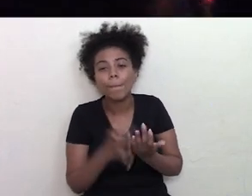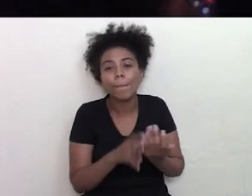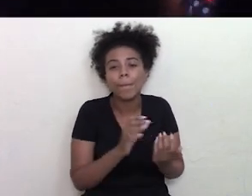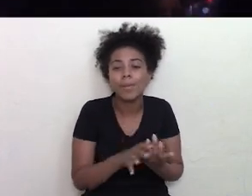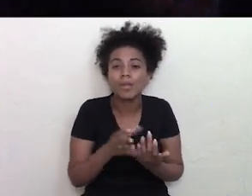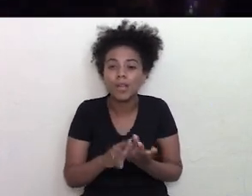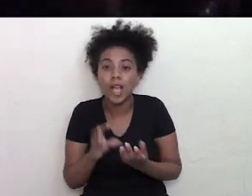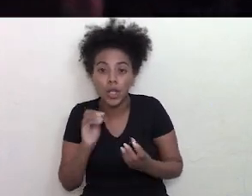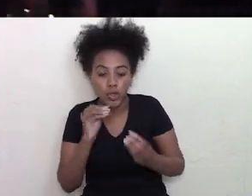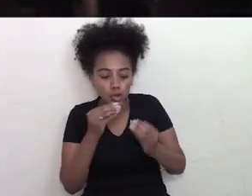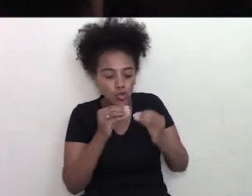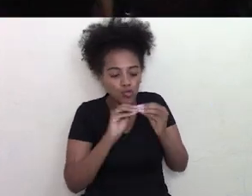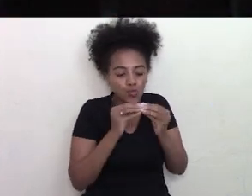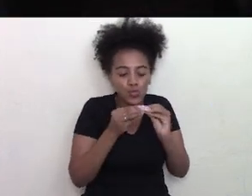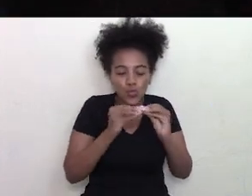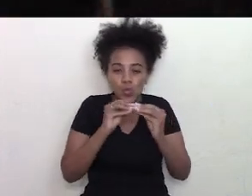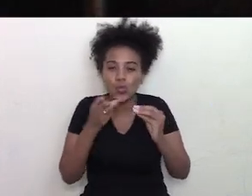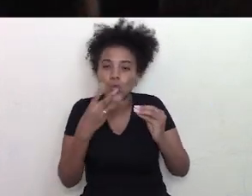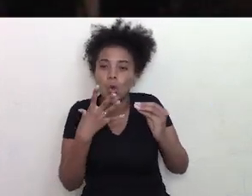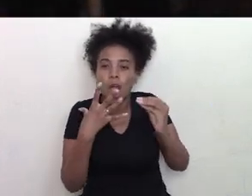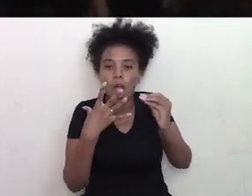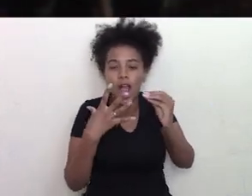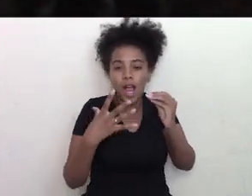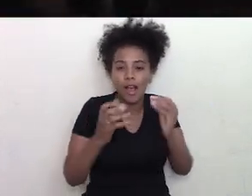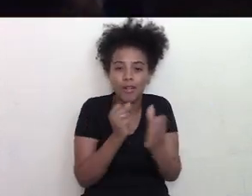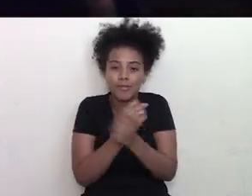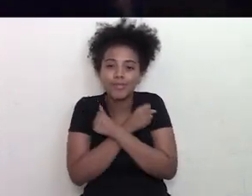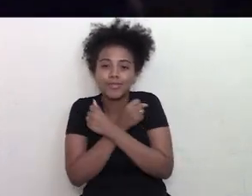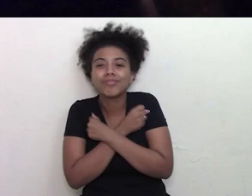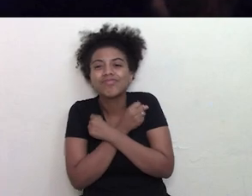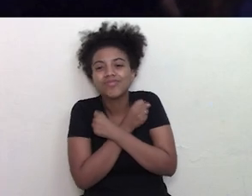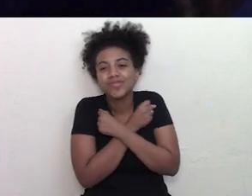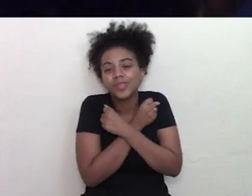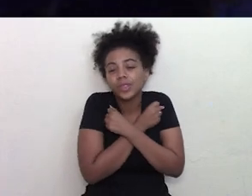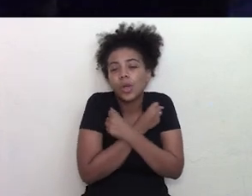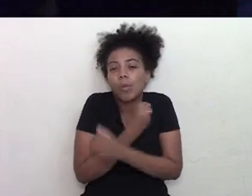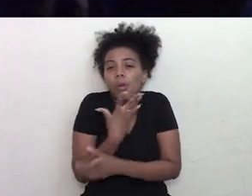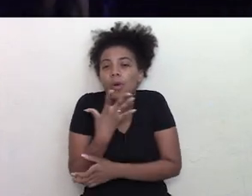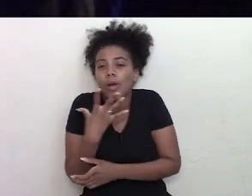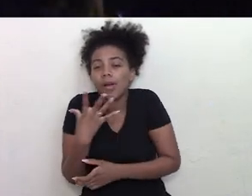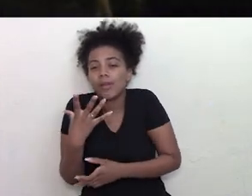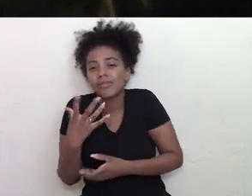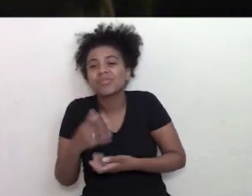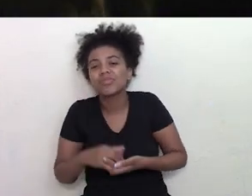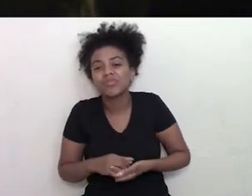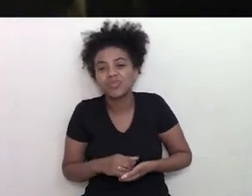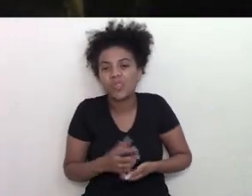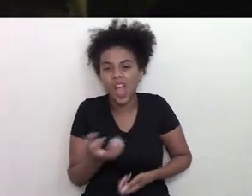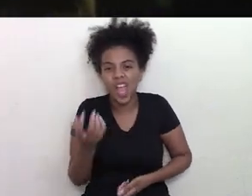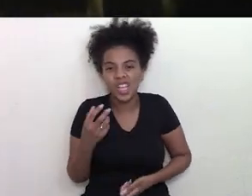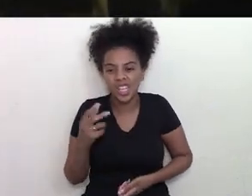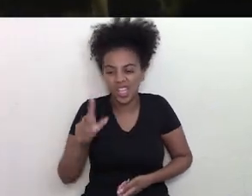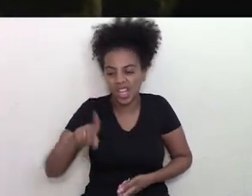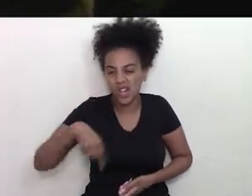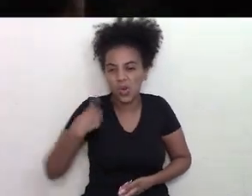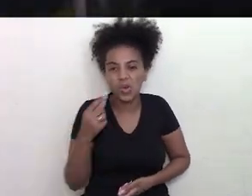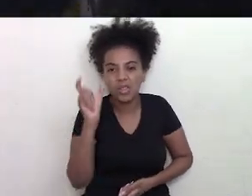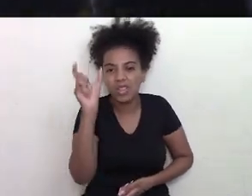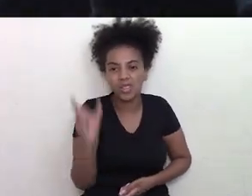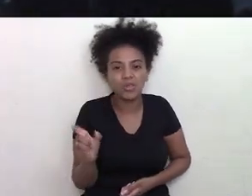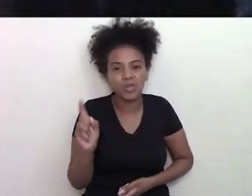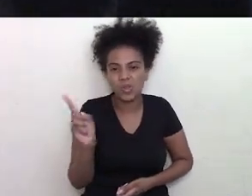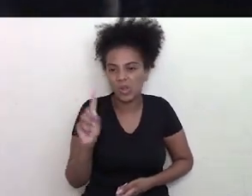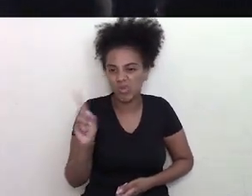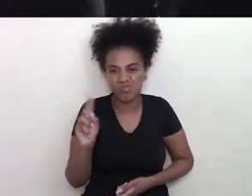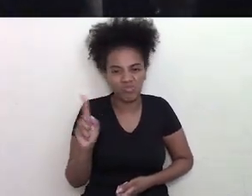Vai, vai, vai. Sua boca não beija tão bem, se esse abraço não fosse tão massa, quer saber se eu quero outro alguém. Nem